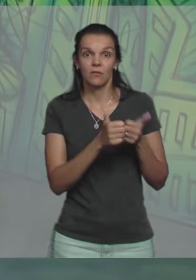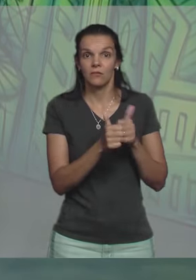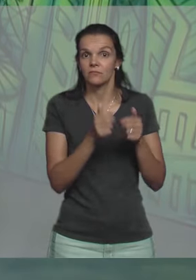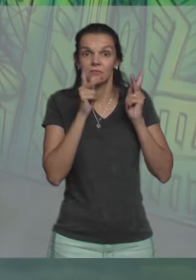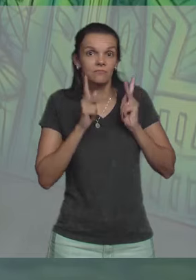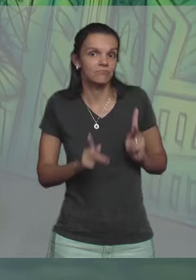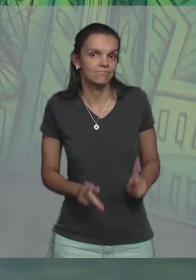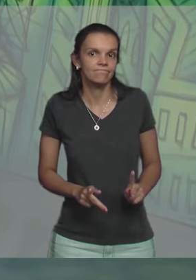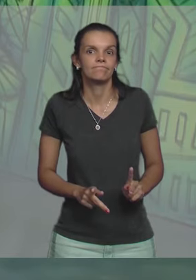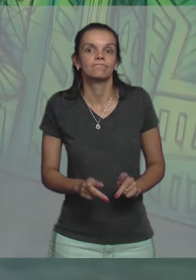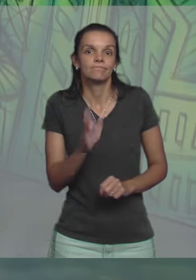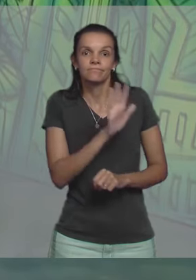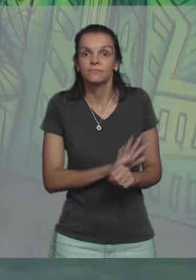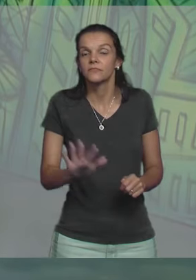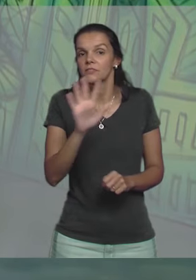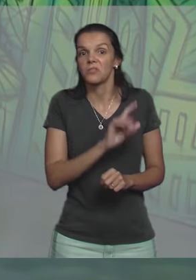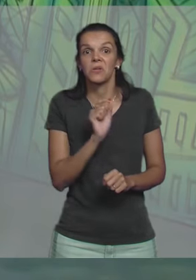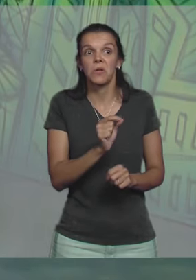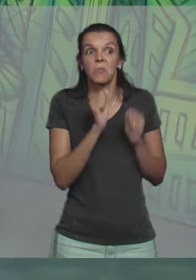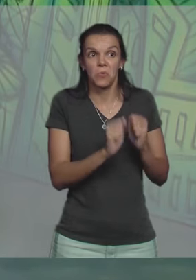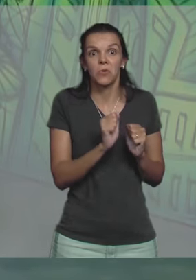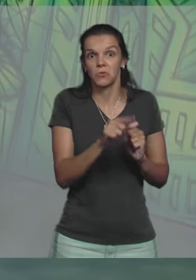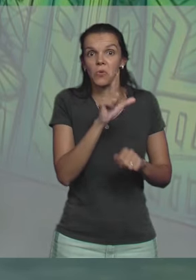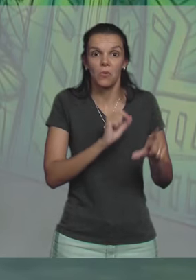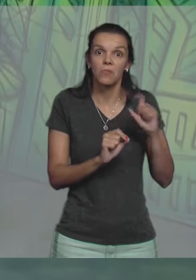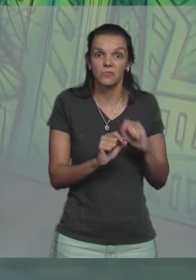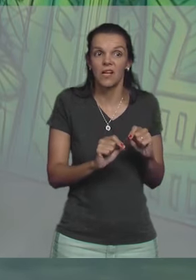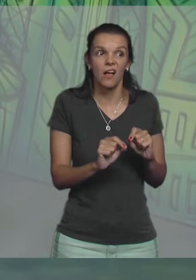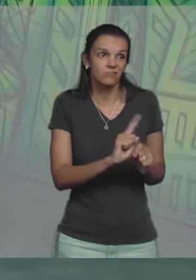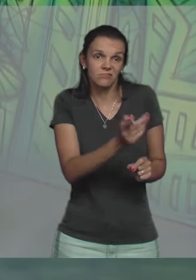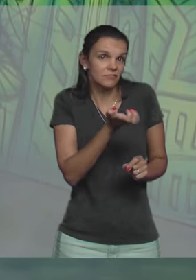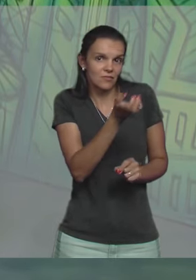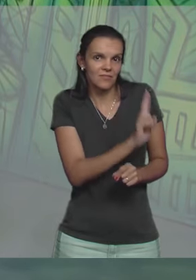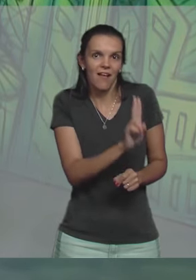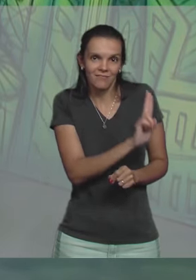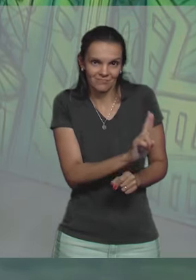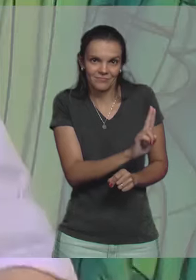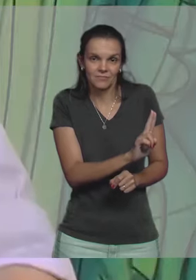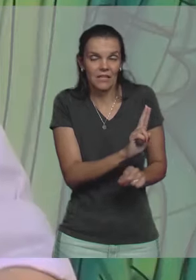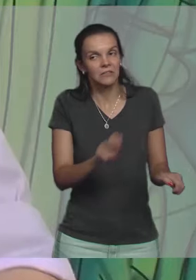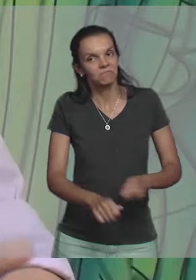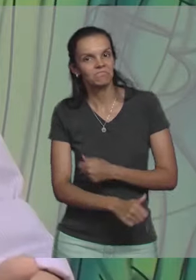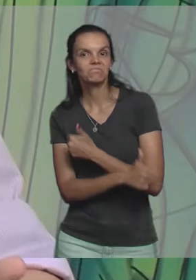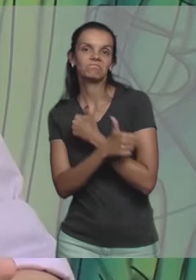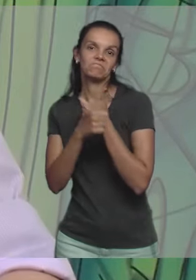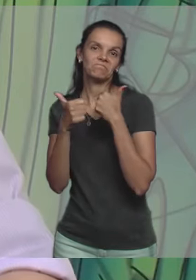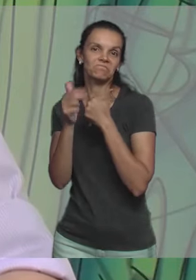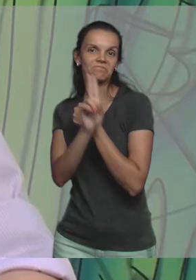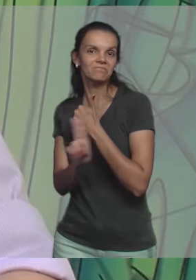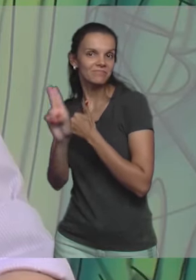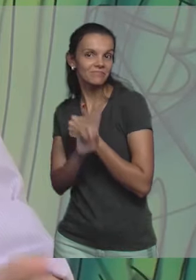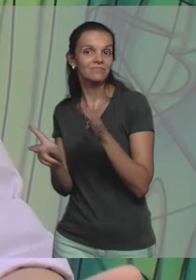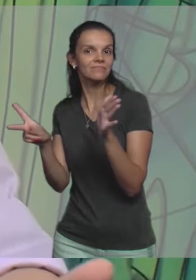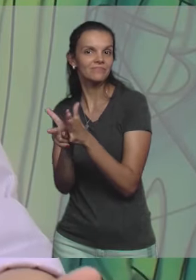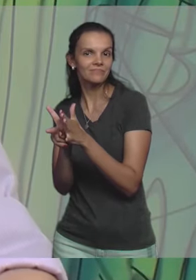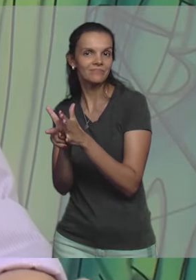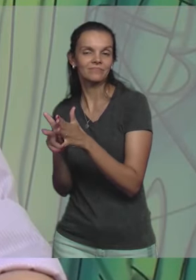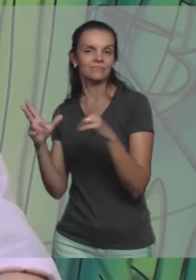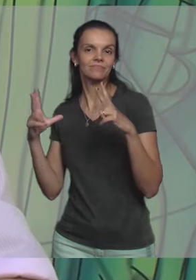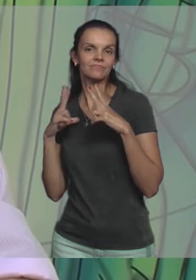as pessoas ficam, em geral, quem pode optar, desestimuladas a usar o transporte público, né? E prefere usar o seu